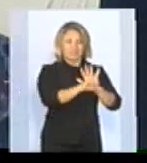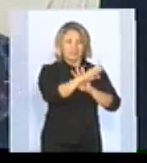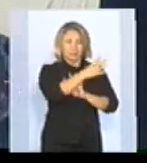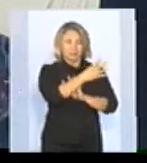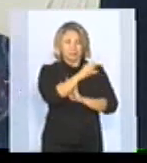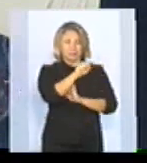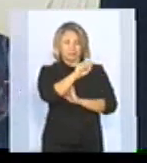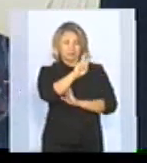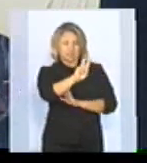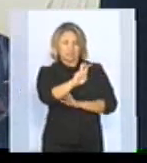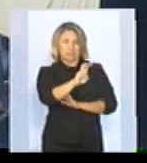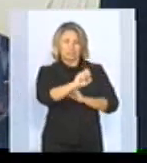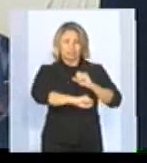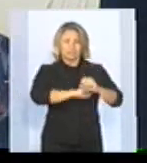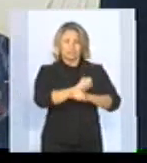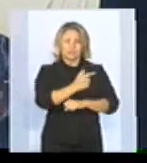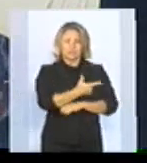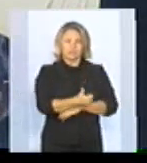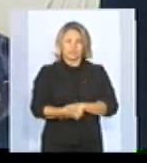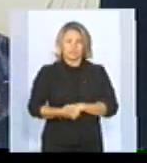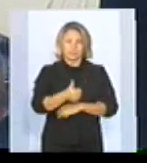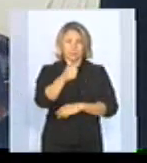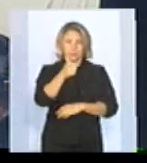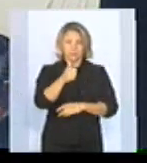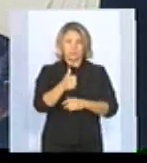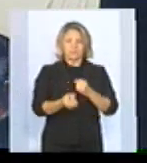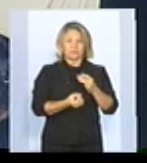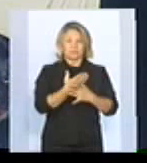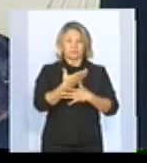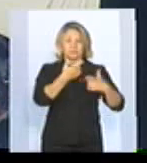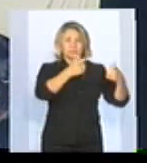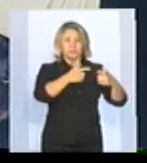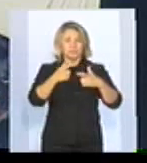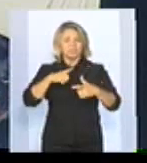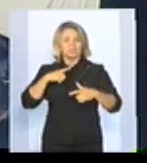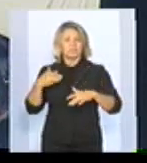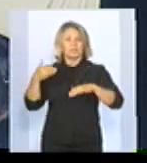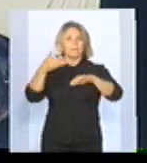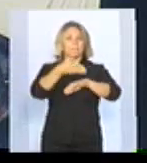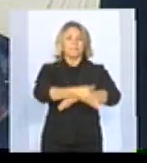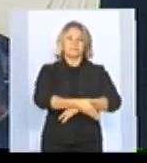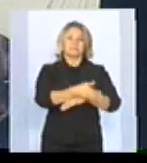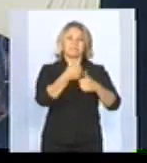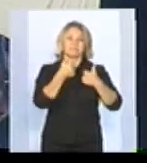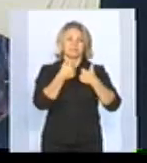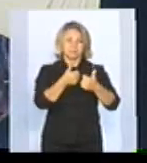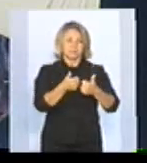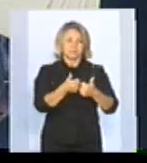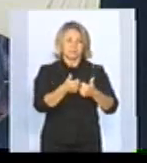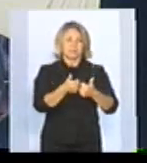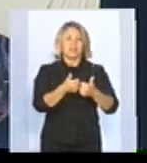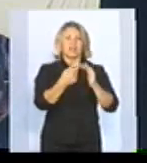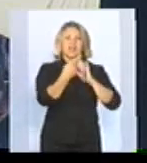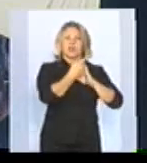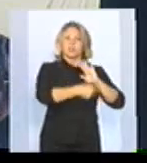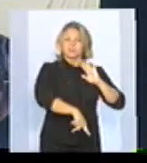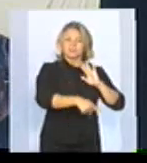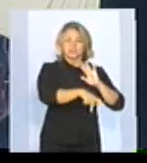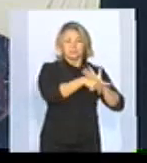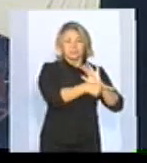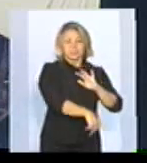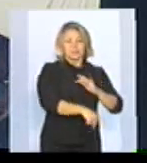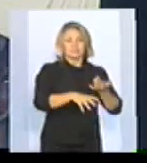podemos dizer, foi construída, sim, em bases democráticas com participação e diálogo. Foi um projeto concebido no Congresso